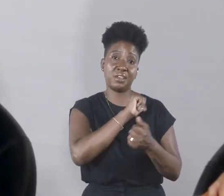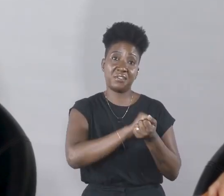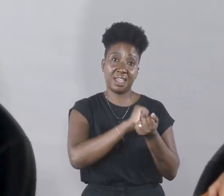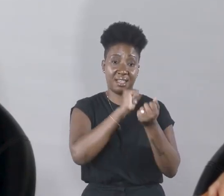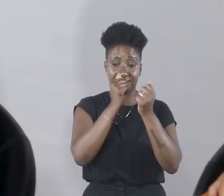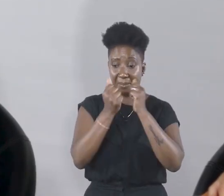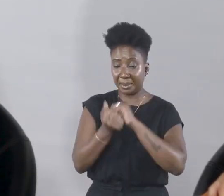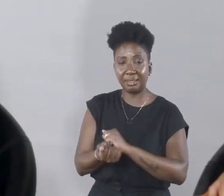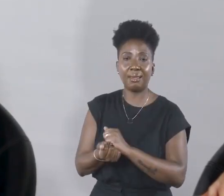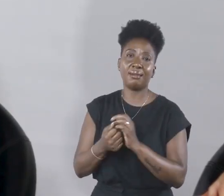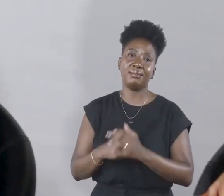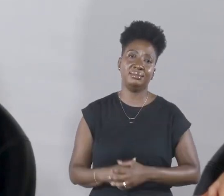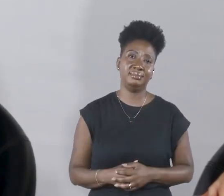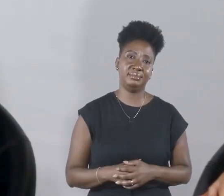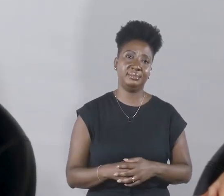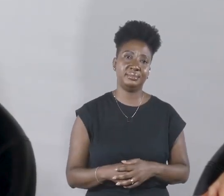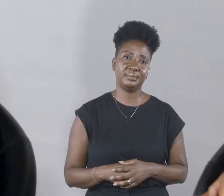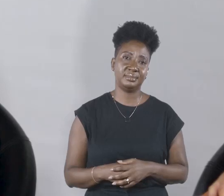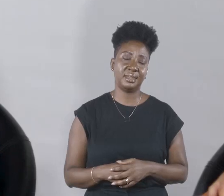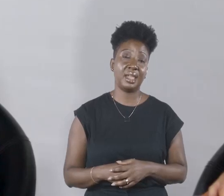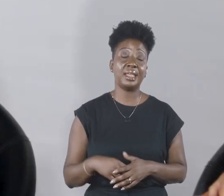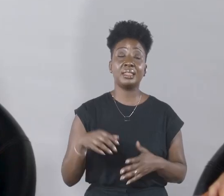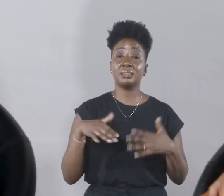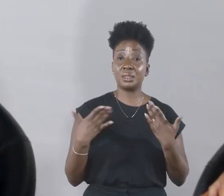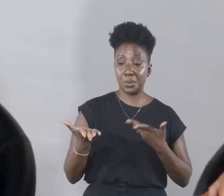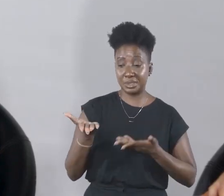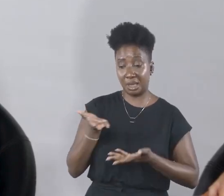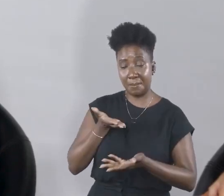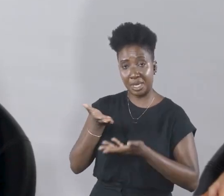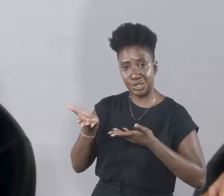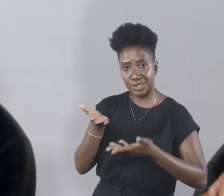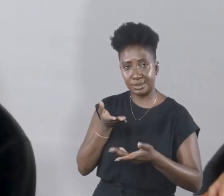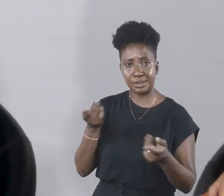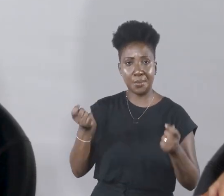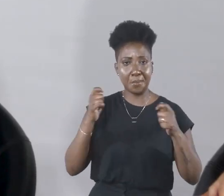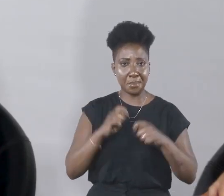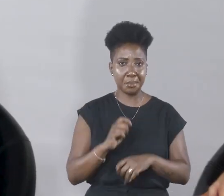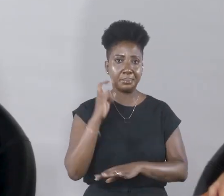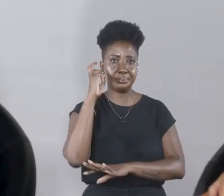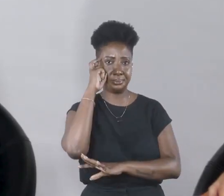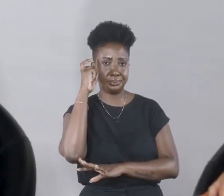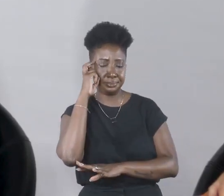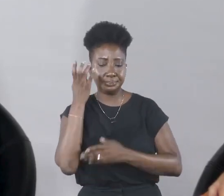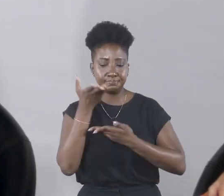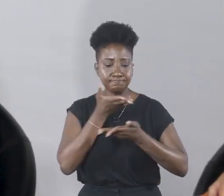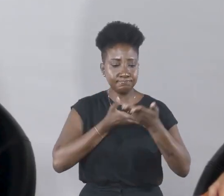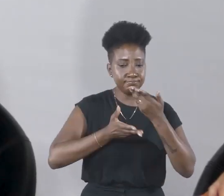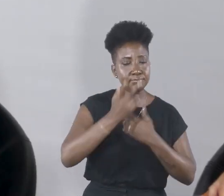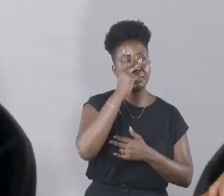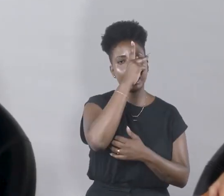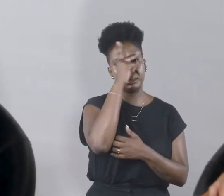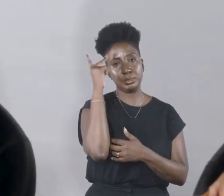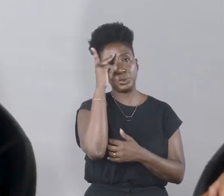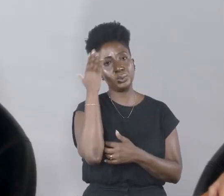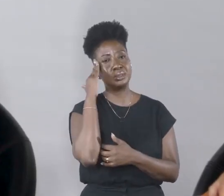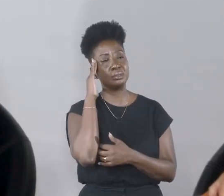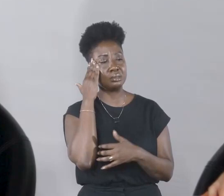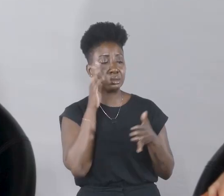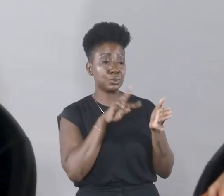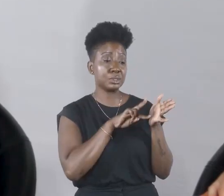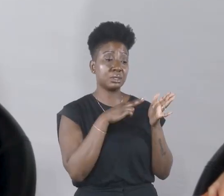vai querer dar uma adaptada, um toquezinho, quer botar um limão, mesmo não existe na sua terra. Então,